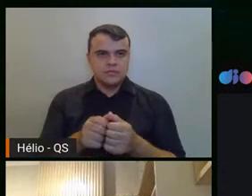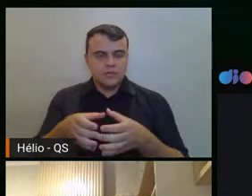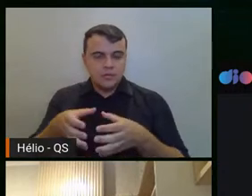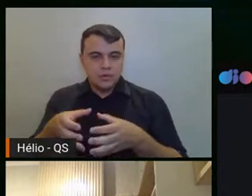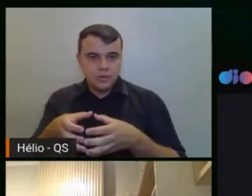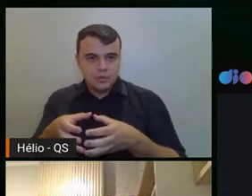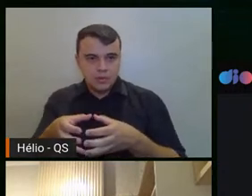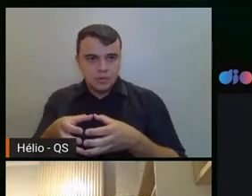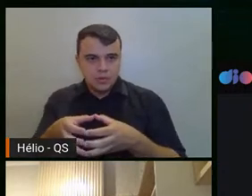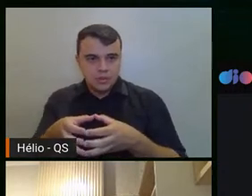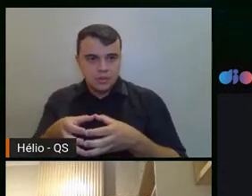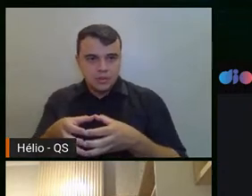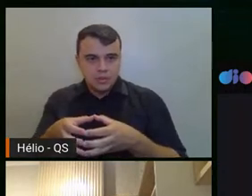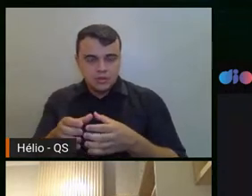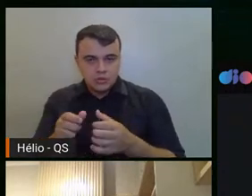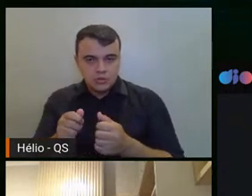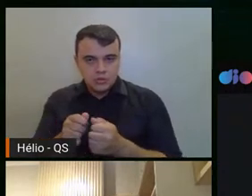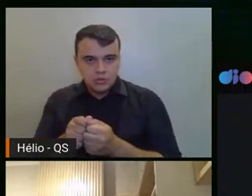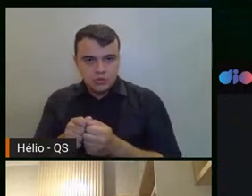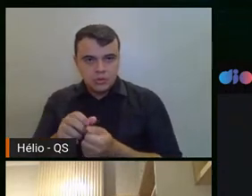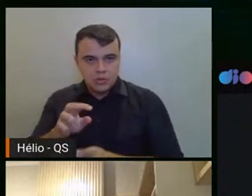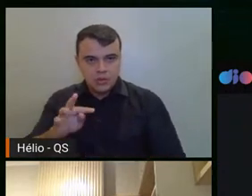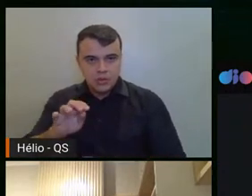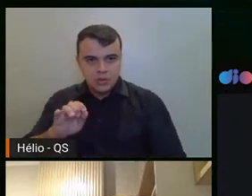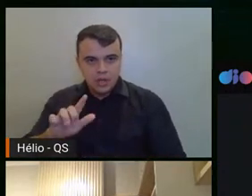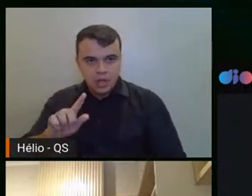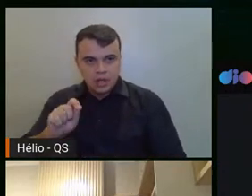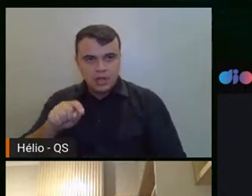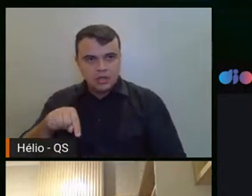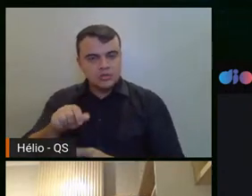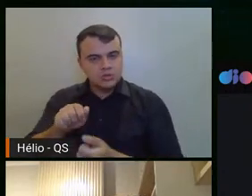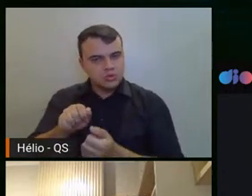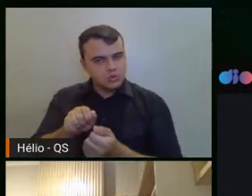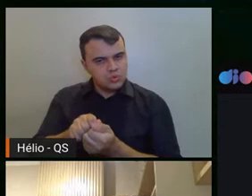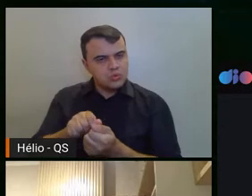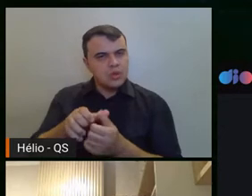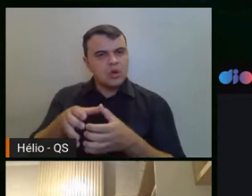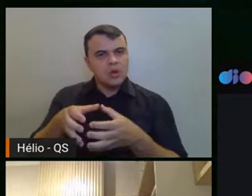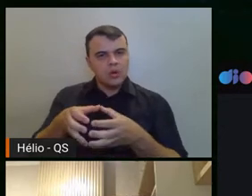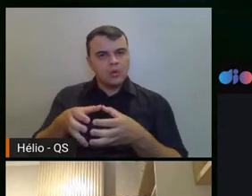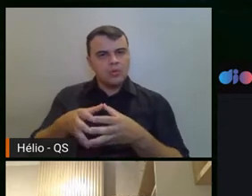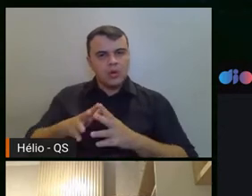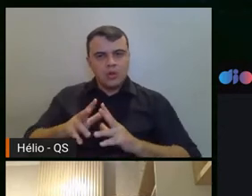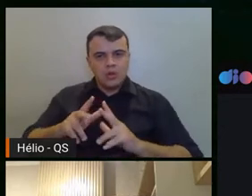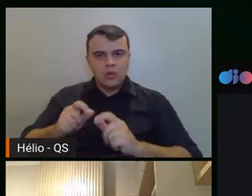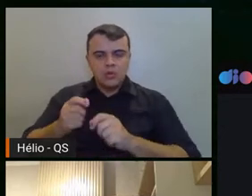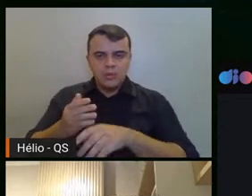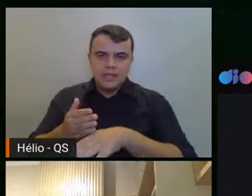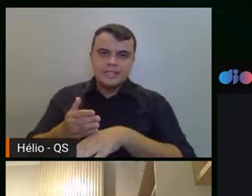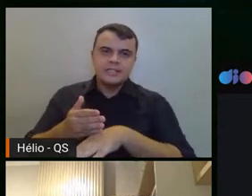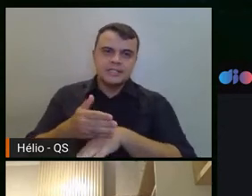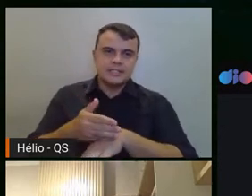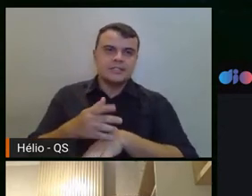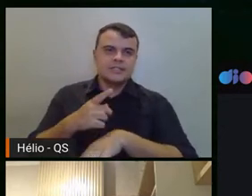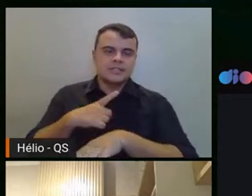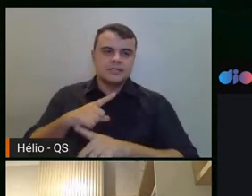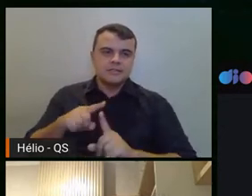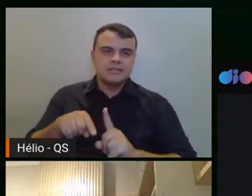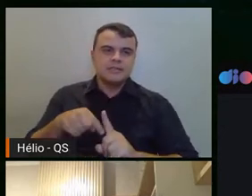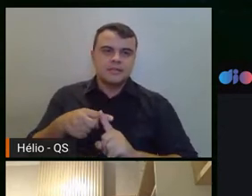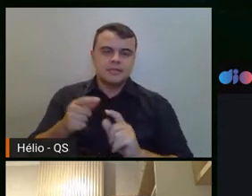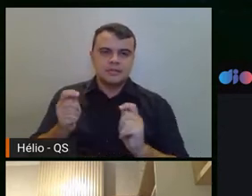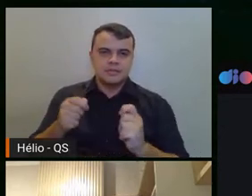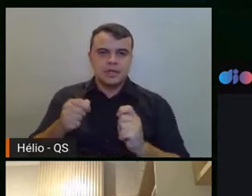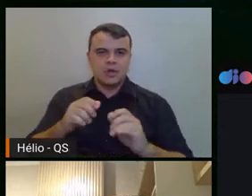do canal do telegram correndo na compartilhou aí no grupo então para todo mundo ter acesso também a mais meios